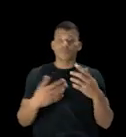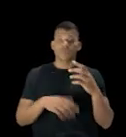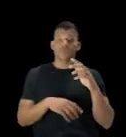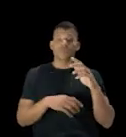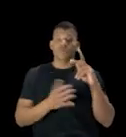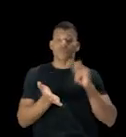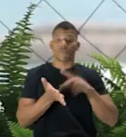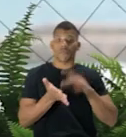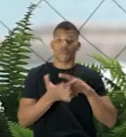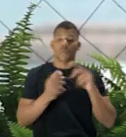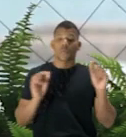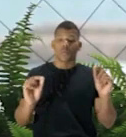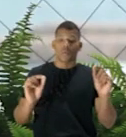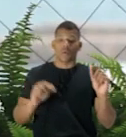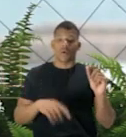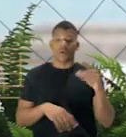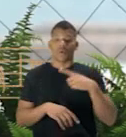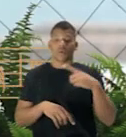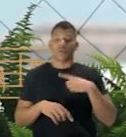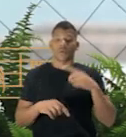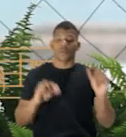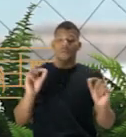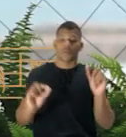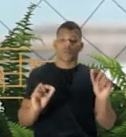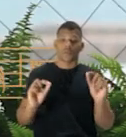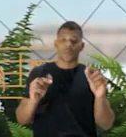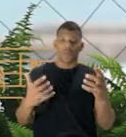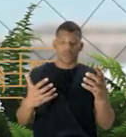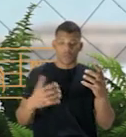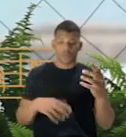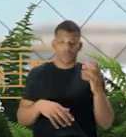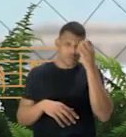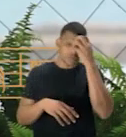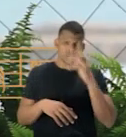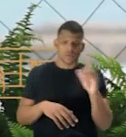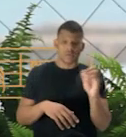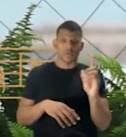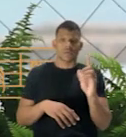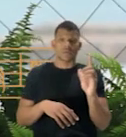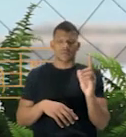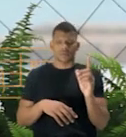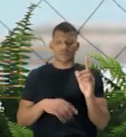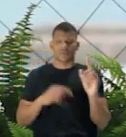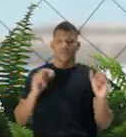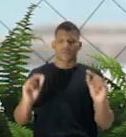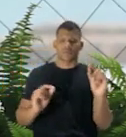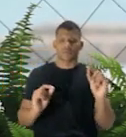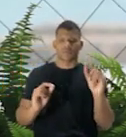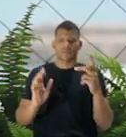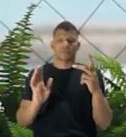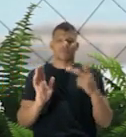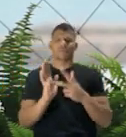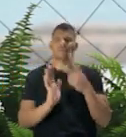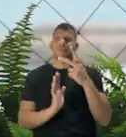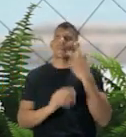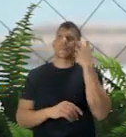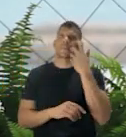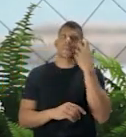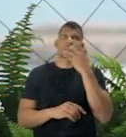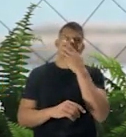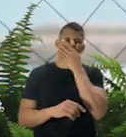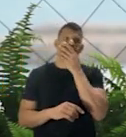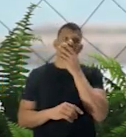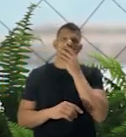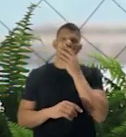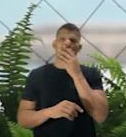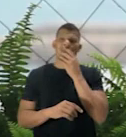grande sucesso. Bom, na verdade eu tenho... Eu não me lembro se foram duas ou tal.